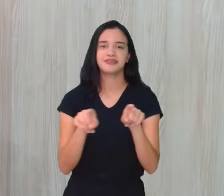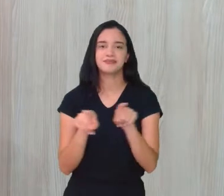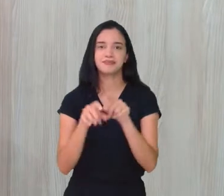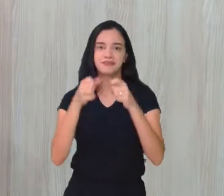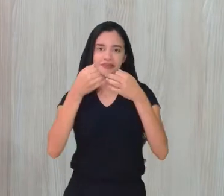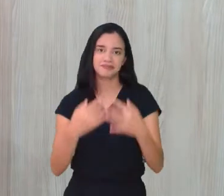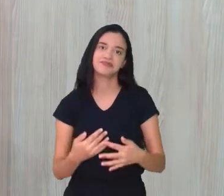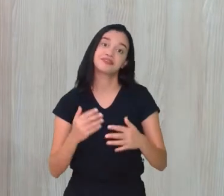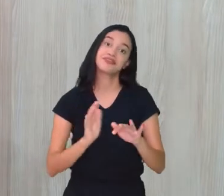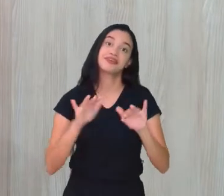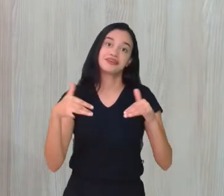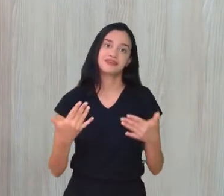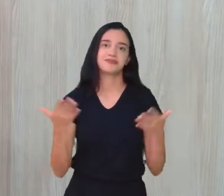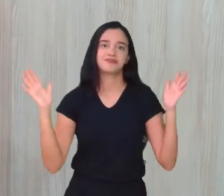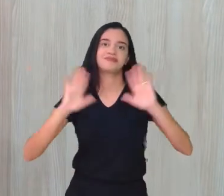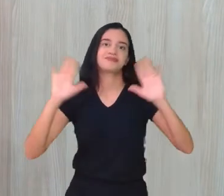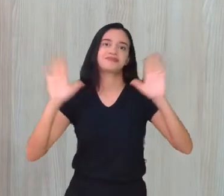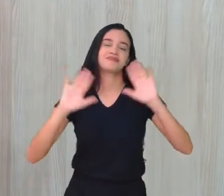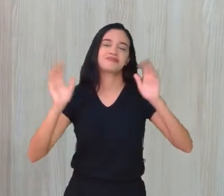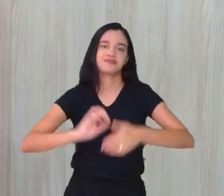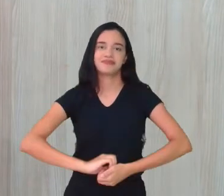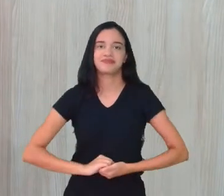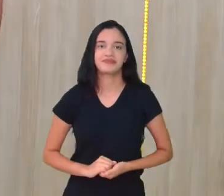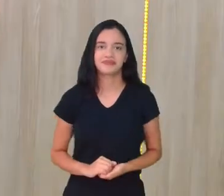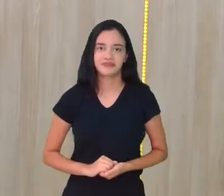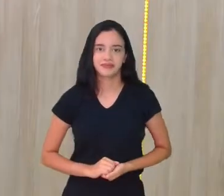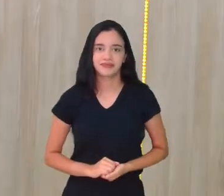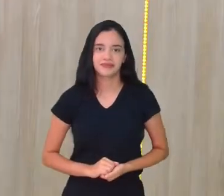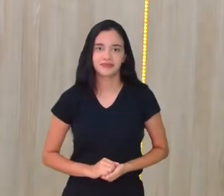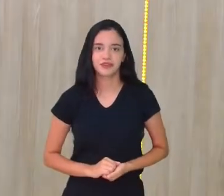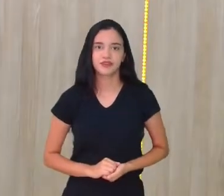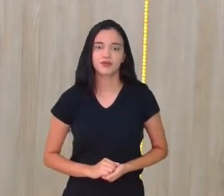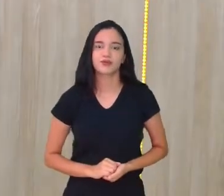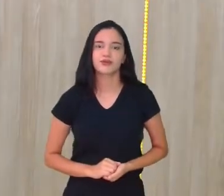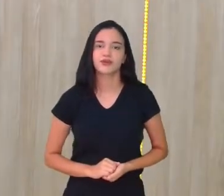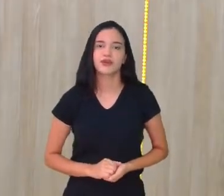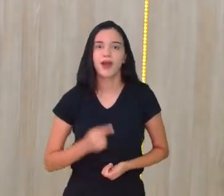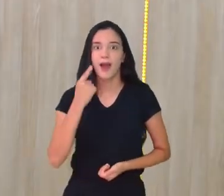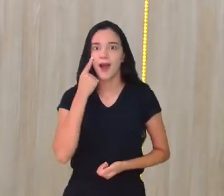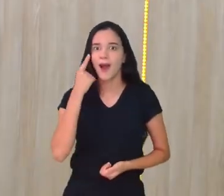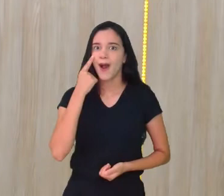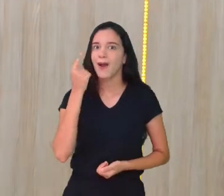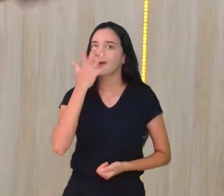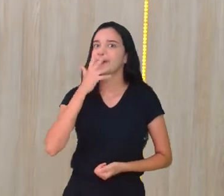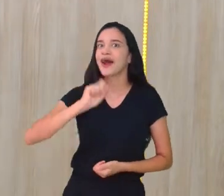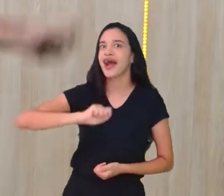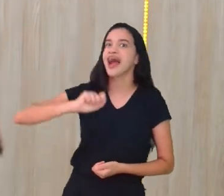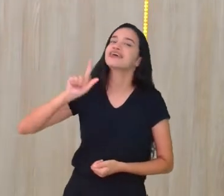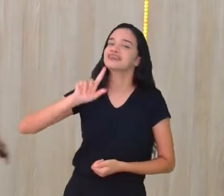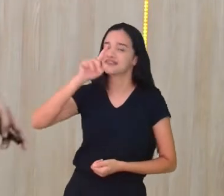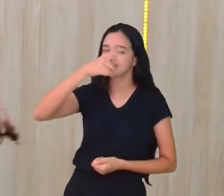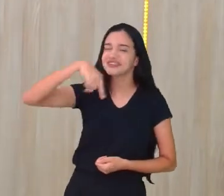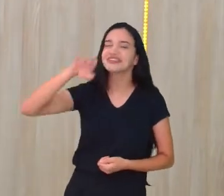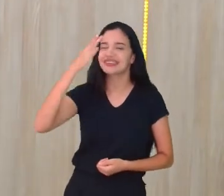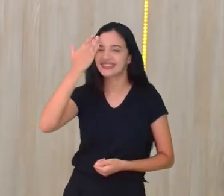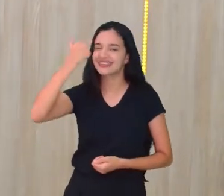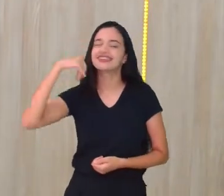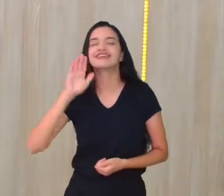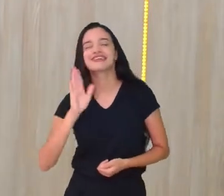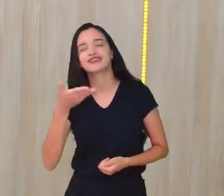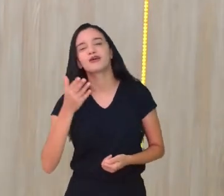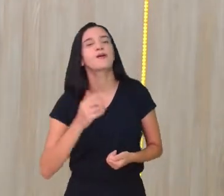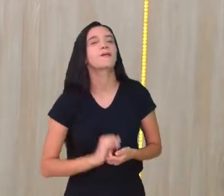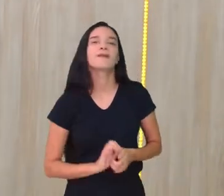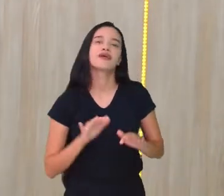E é isso, pessoal. Tchau, tchau. Ó, ficou azul, né? Quando fica azul, você já sabe, né? Então,